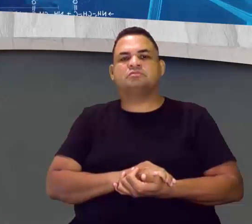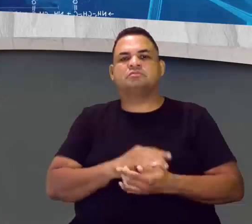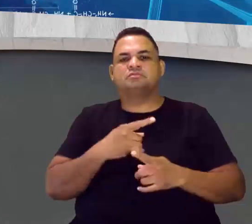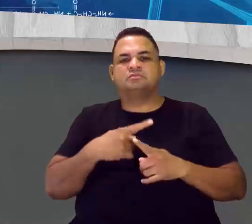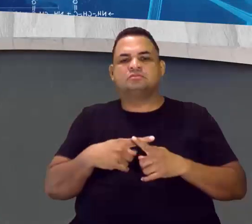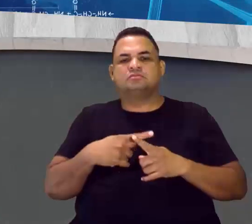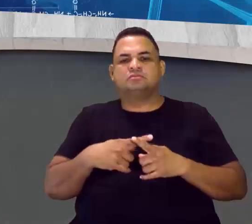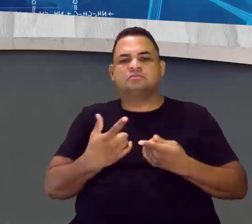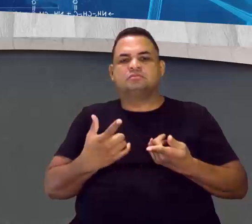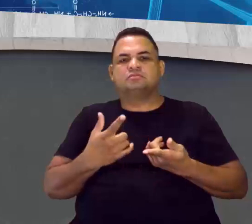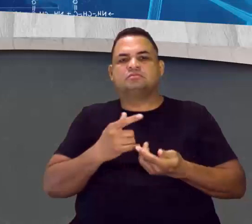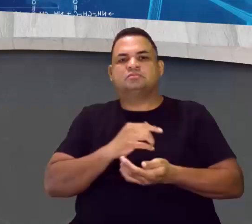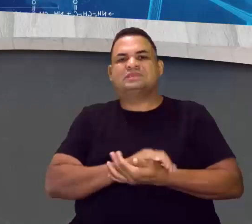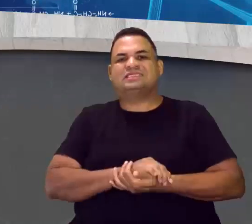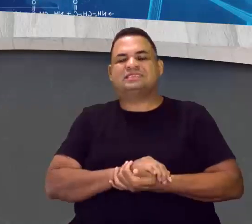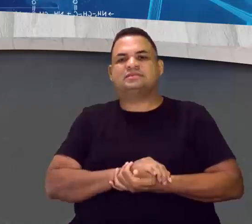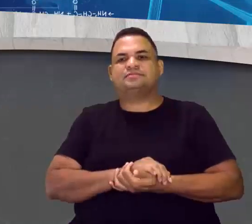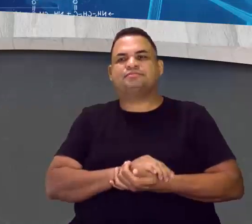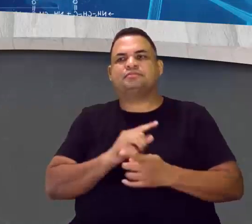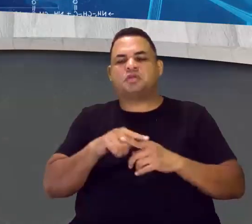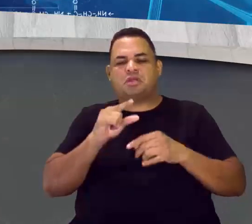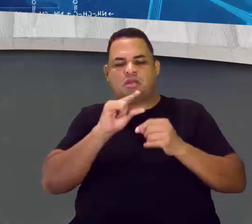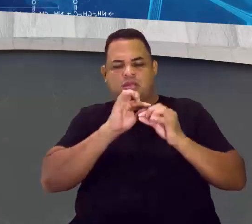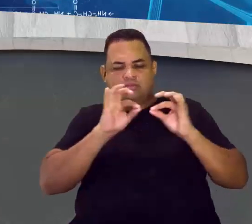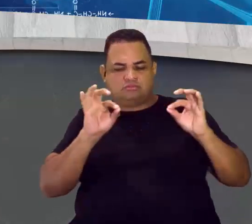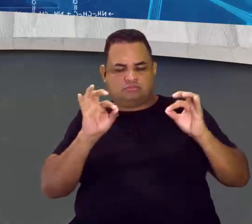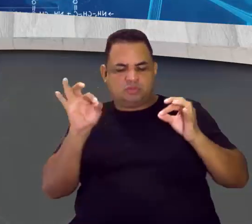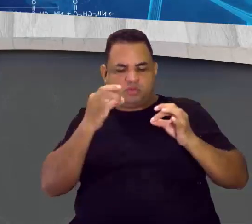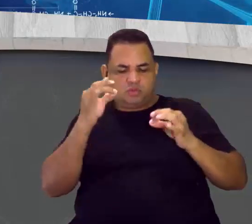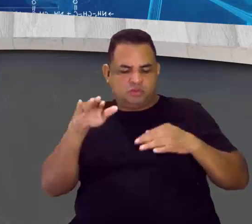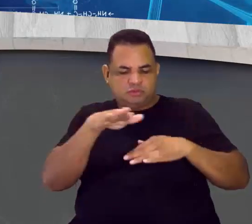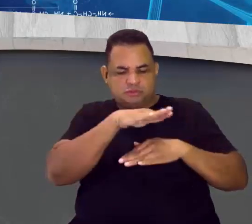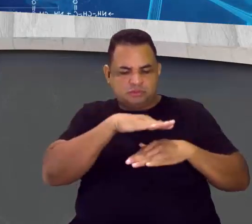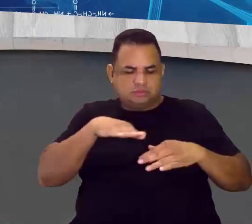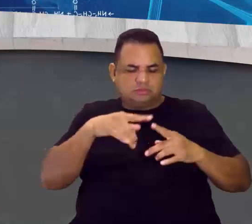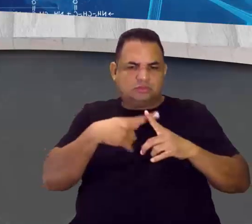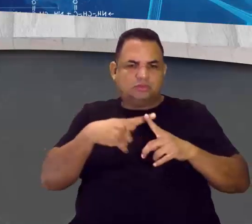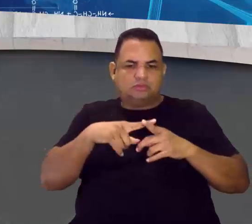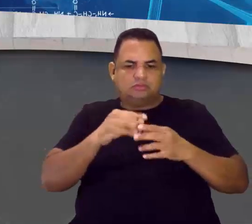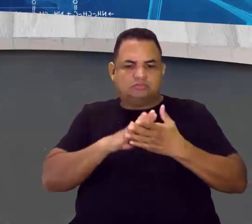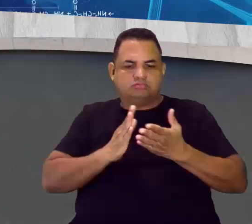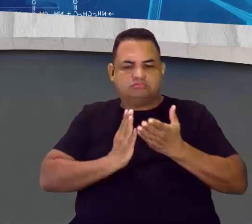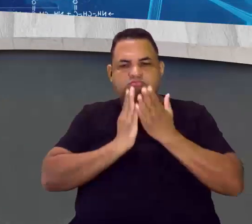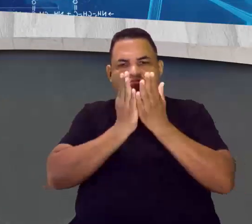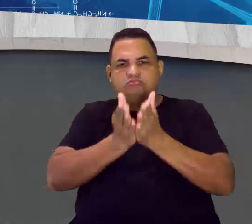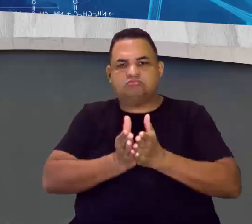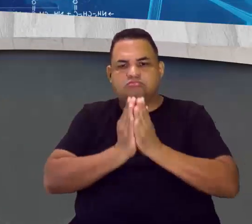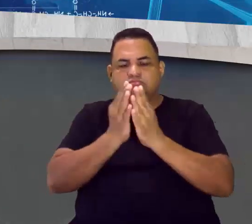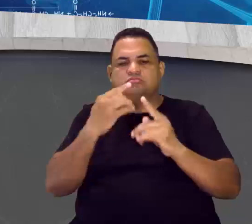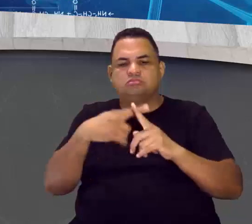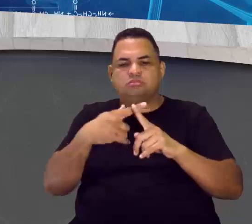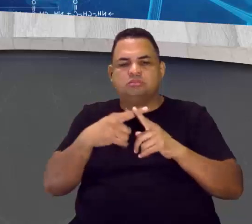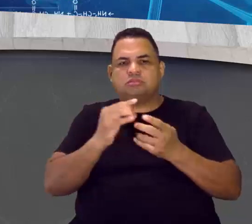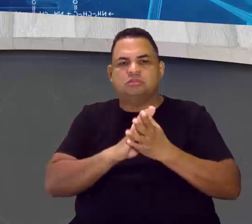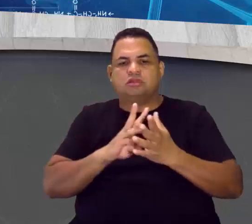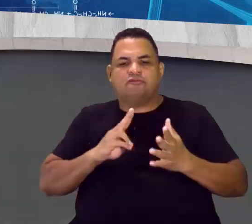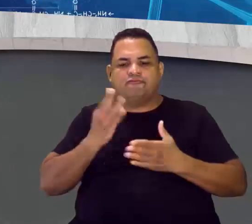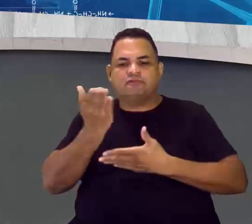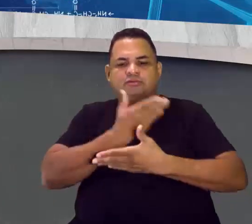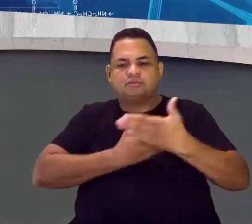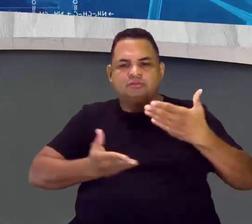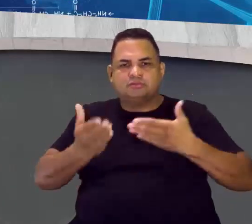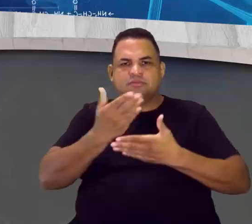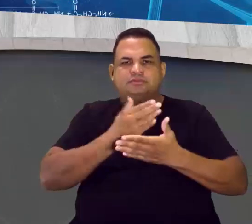por que a agulha flutua, por que os barcos flutuam. Então, devido à chamada força de interação molecular, ligação